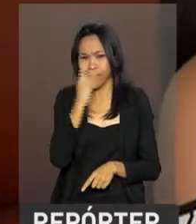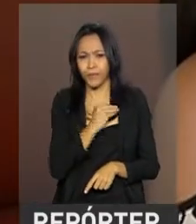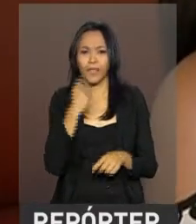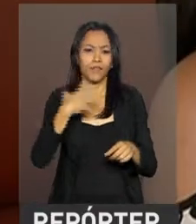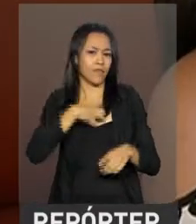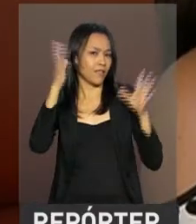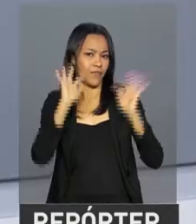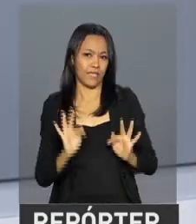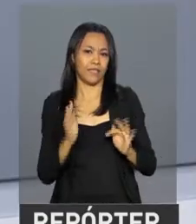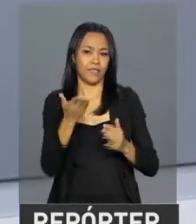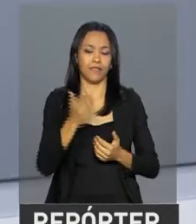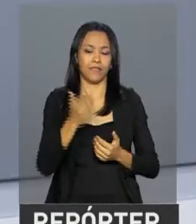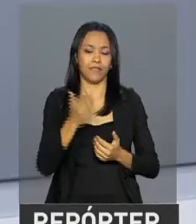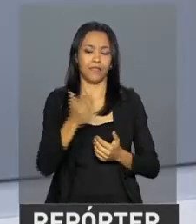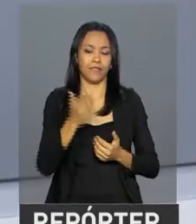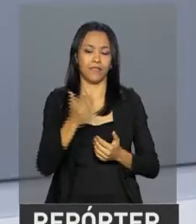fundos em um vídeo divulgado